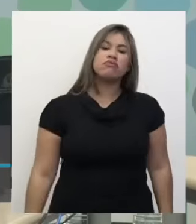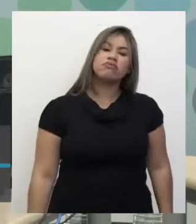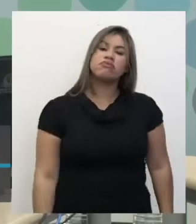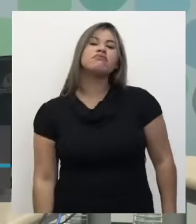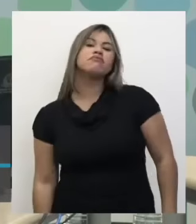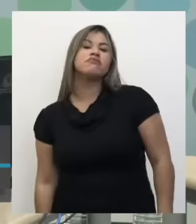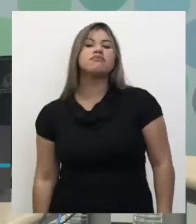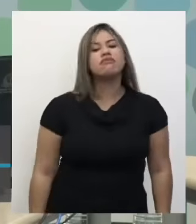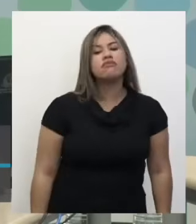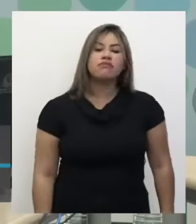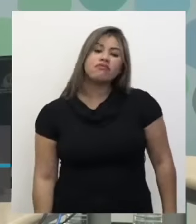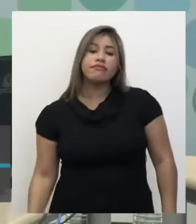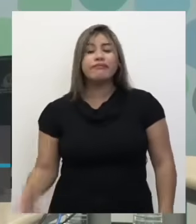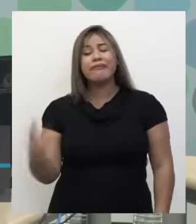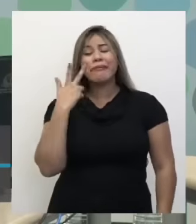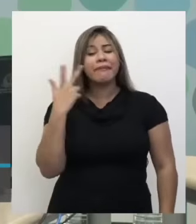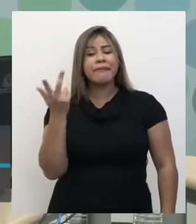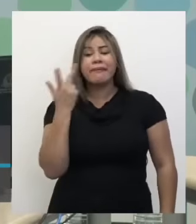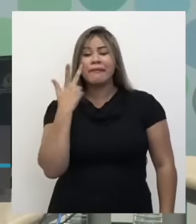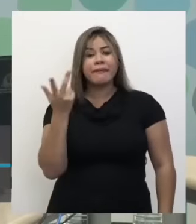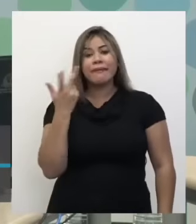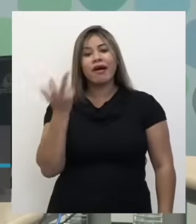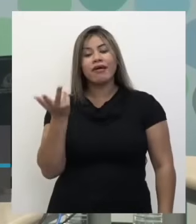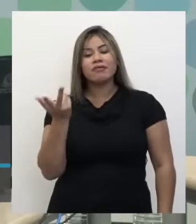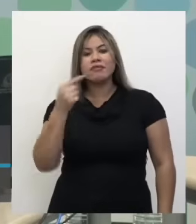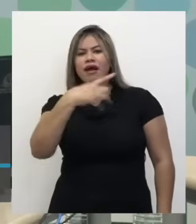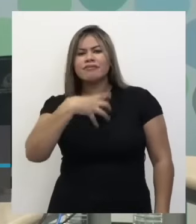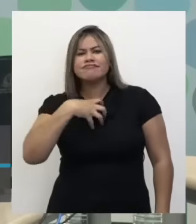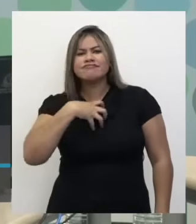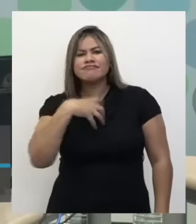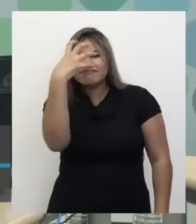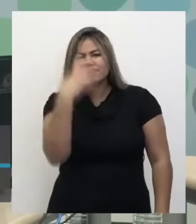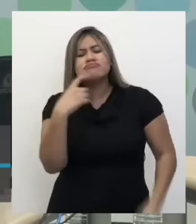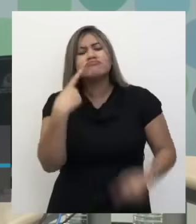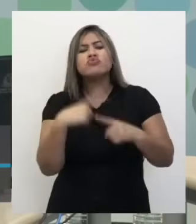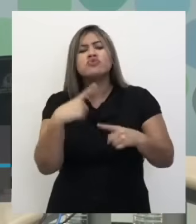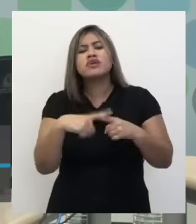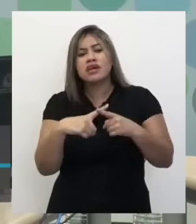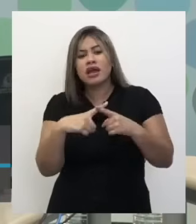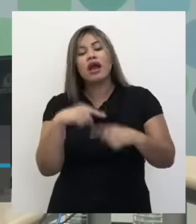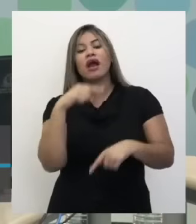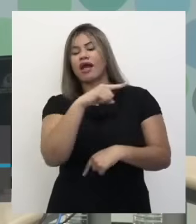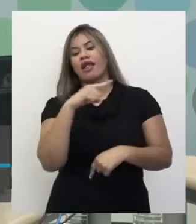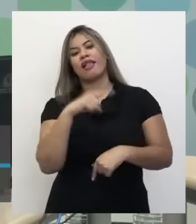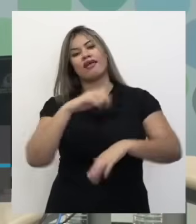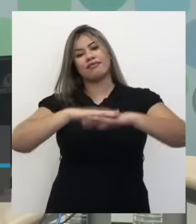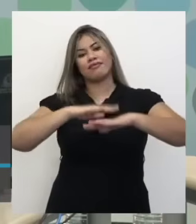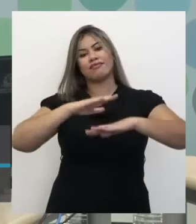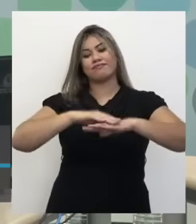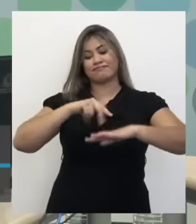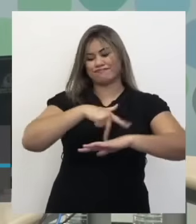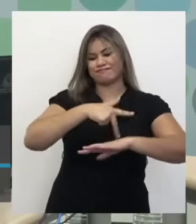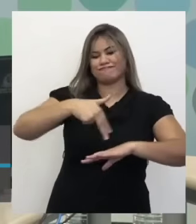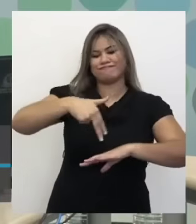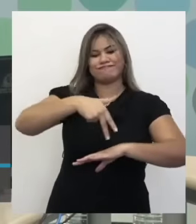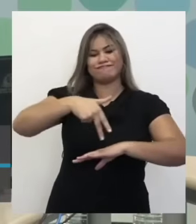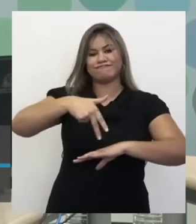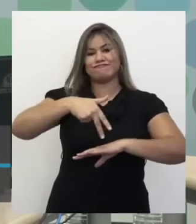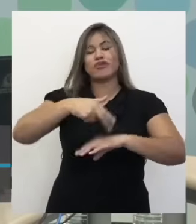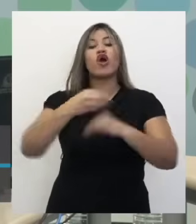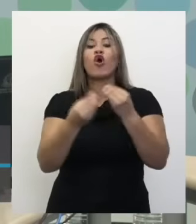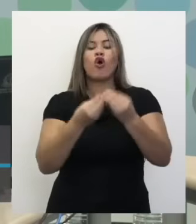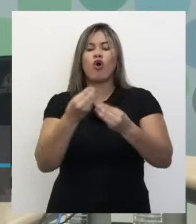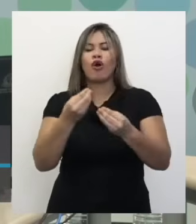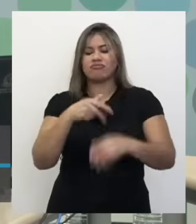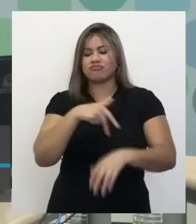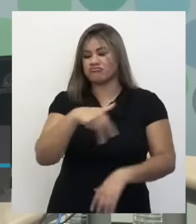né, Andréia? Então, o que acontece? Por que ela tá irritada? Ela tá irritada por ele ter ido até a sala com os pés sujos. Só que quem mandou ir